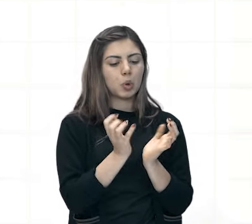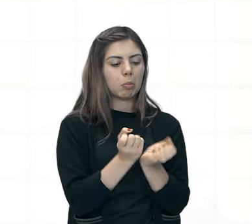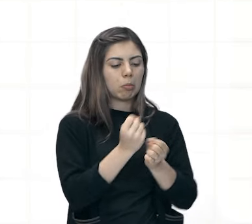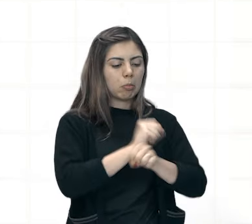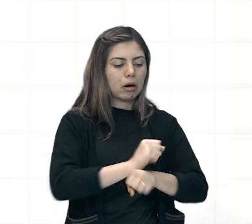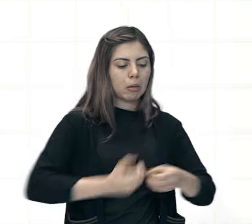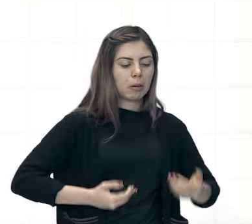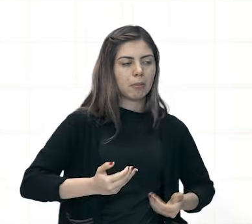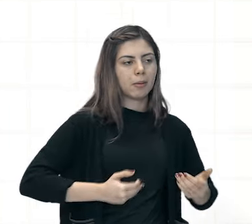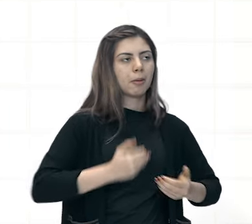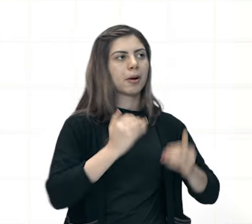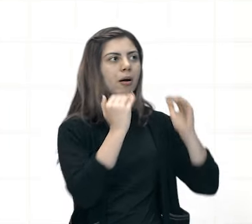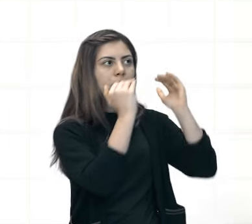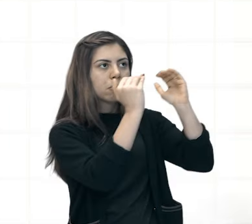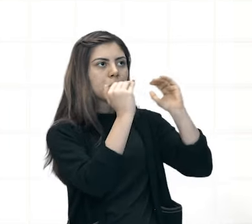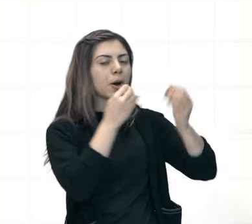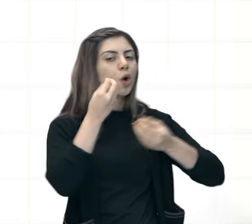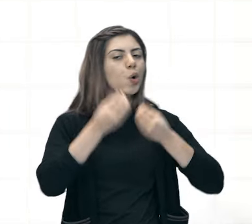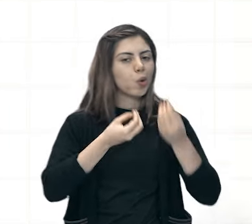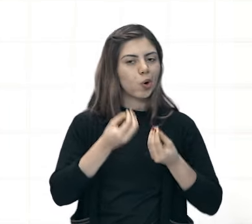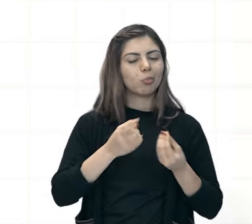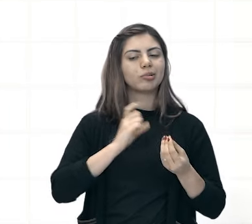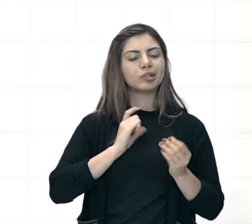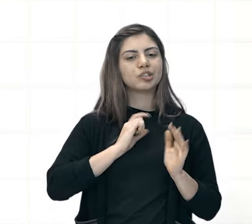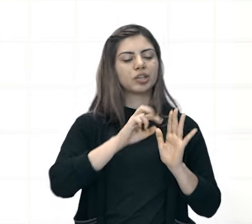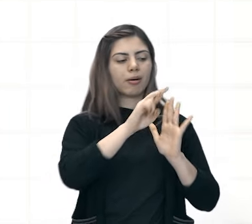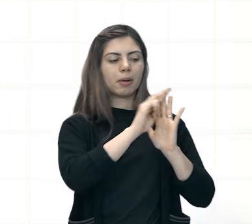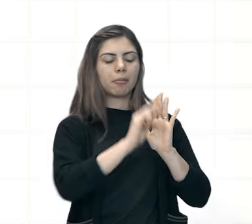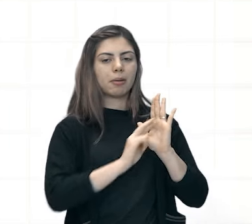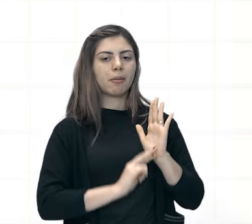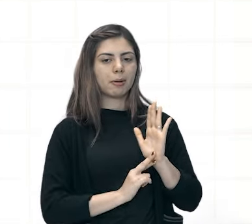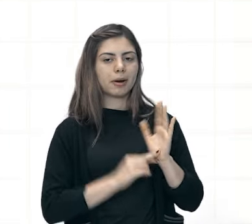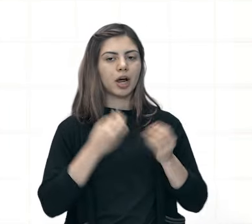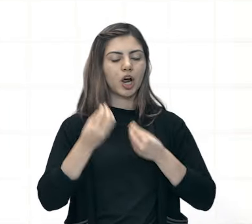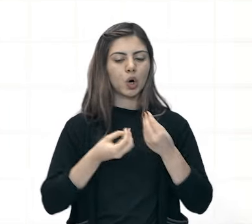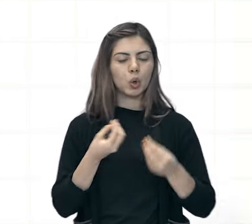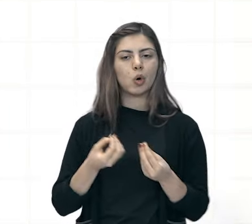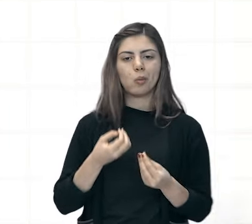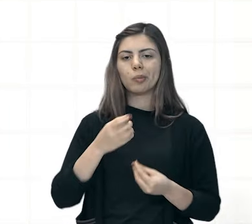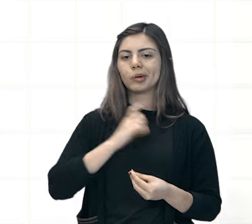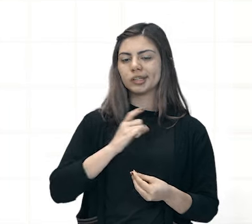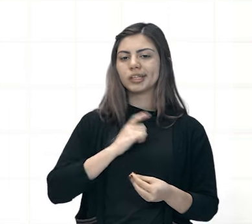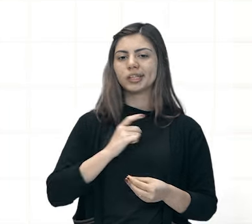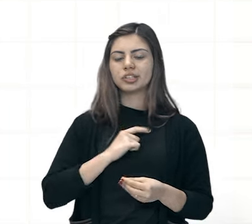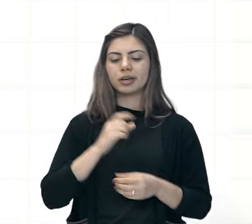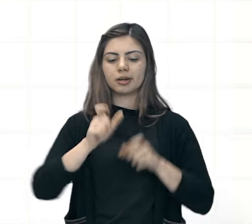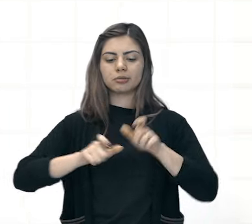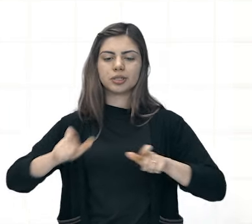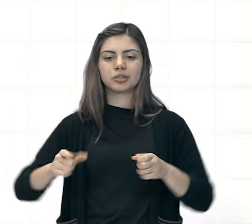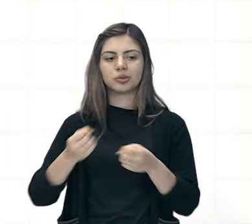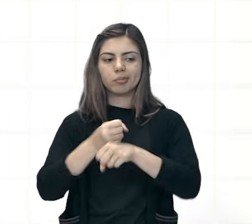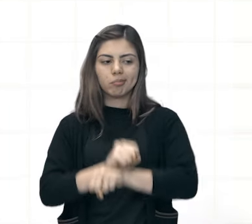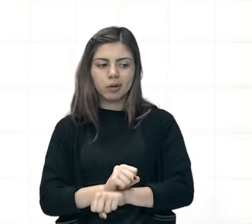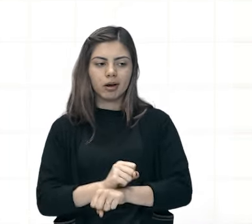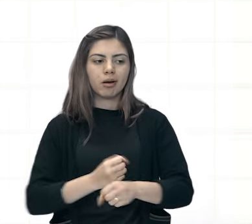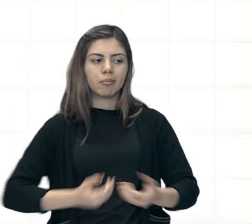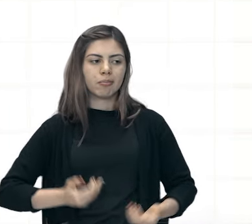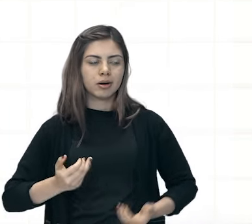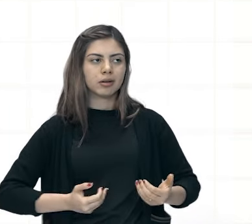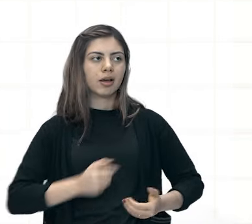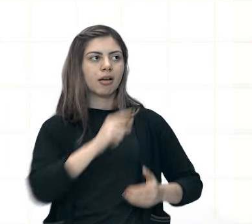tá? Já era tratada ali essa relação entre os escravizados e os seus